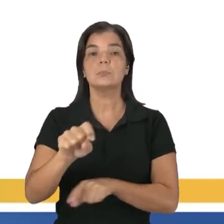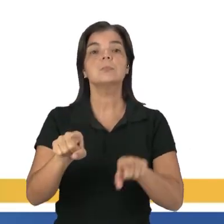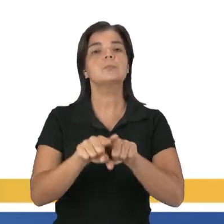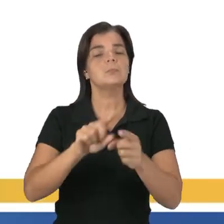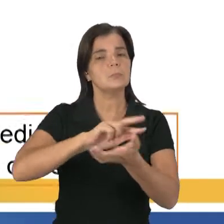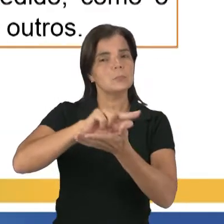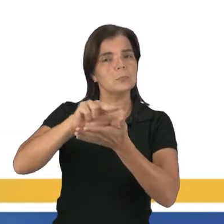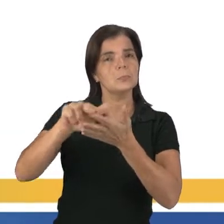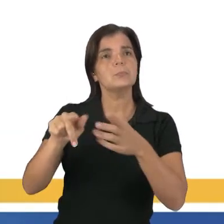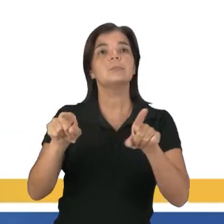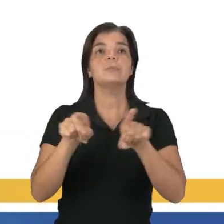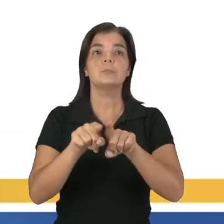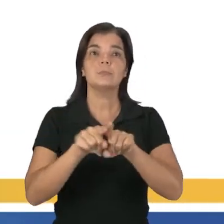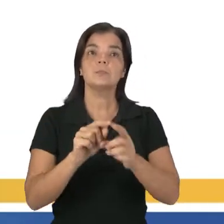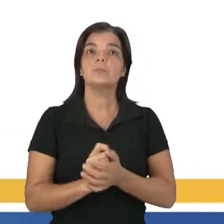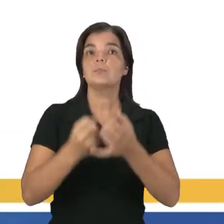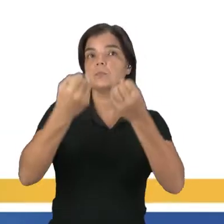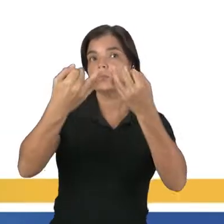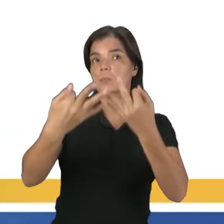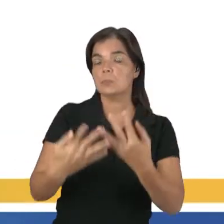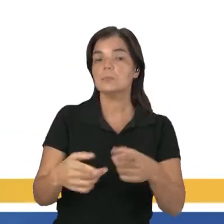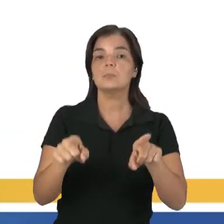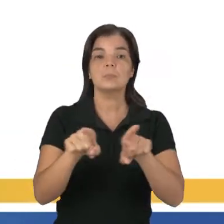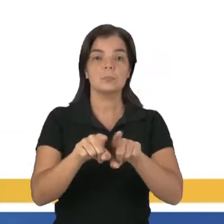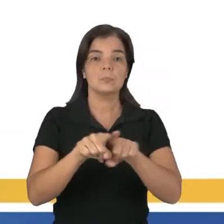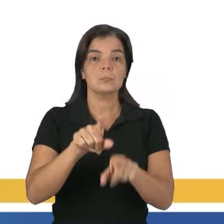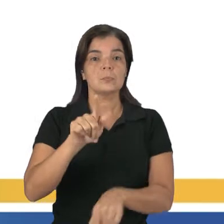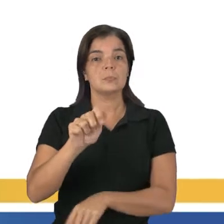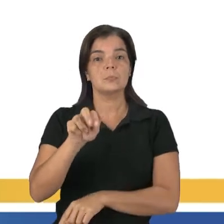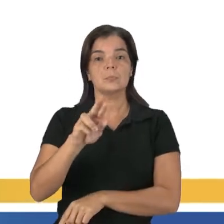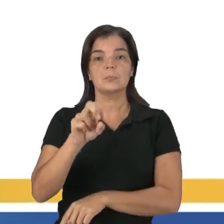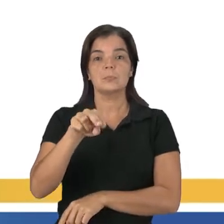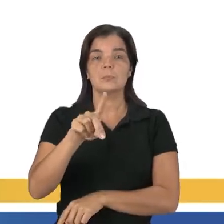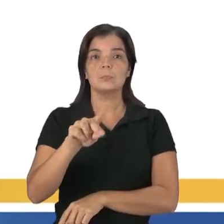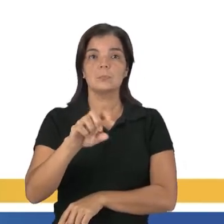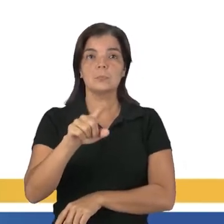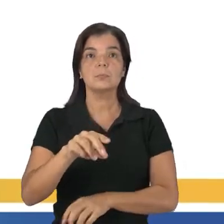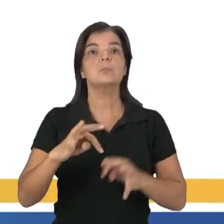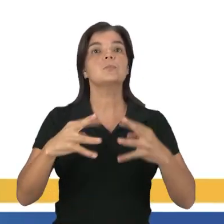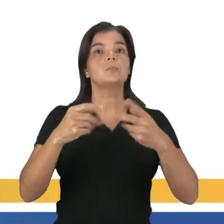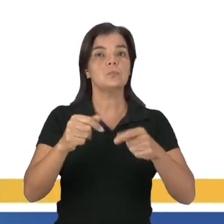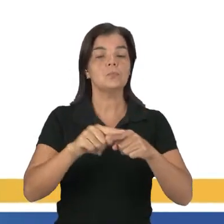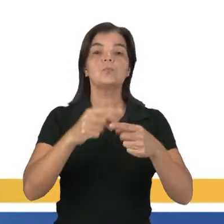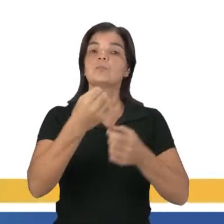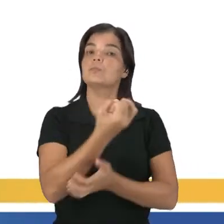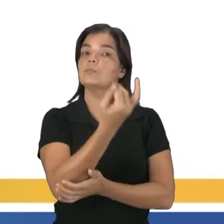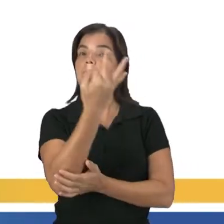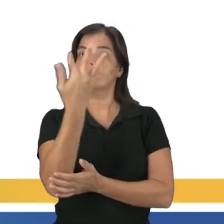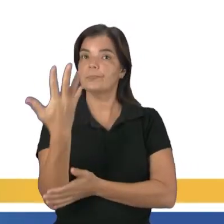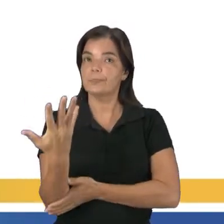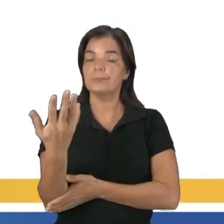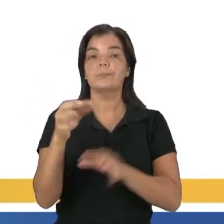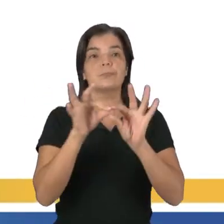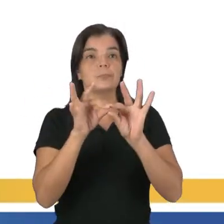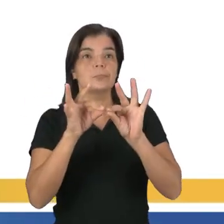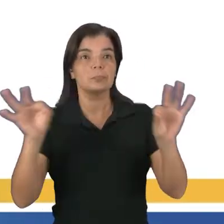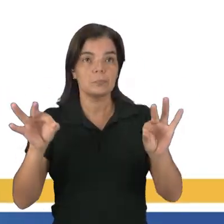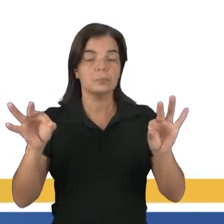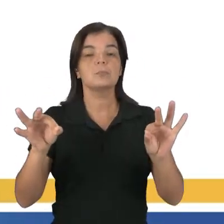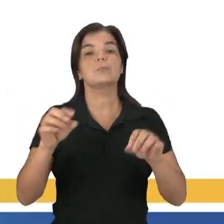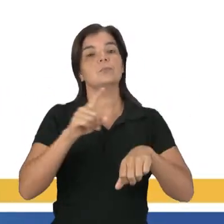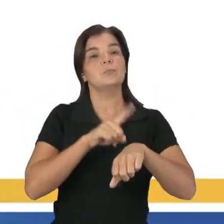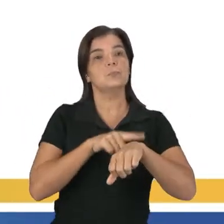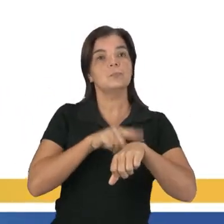porque são várias, né? Então, definimos por uma grandeza tudo aquilo que pode ser contado, medido,